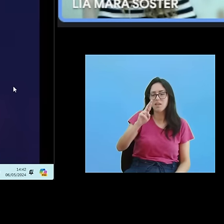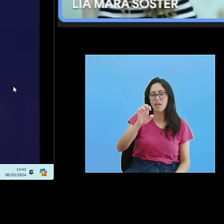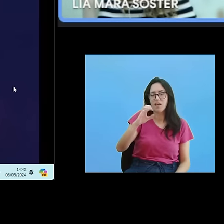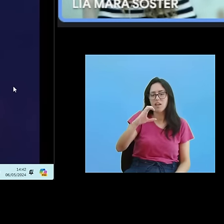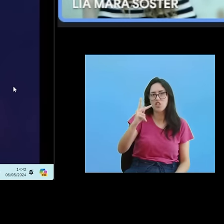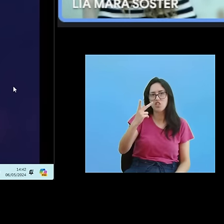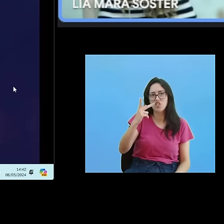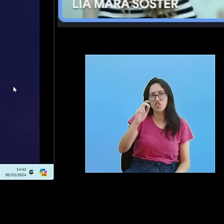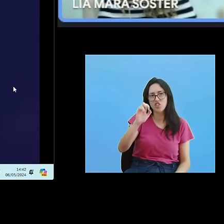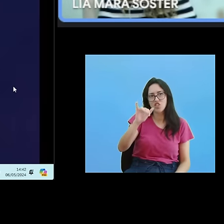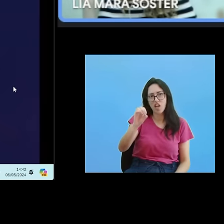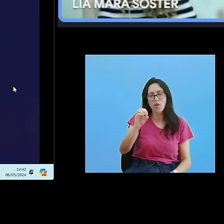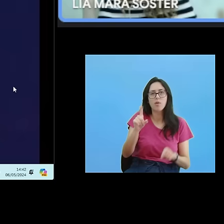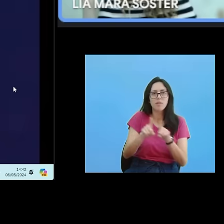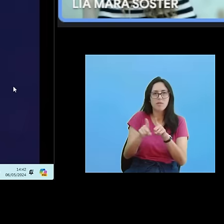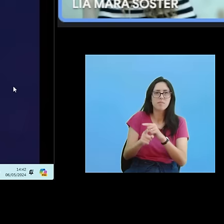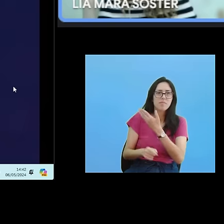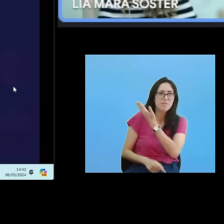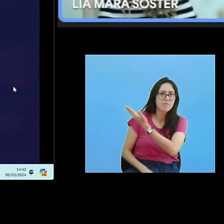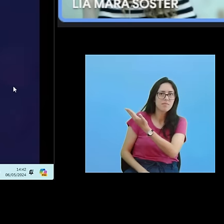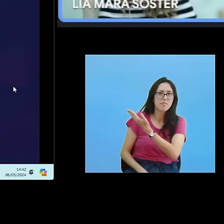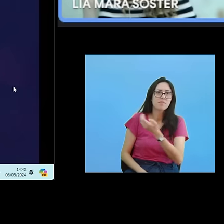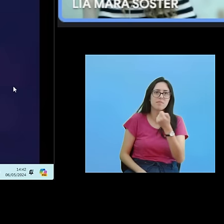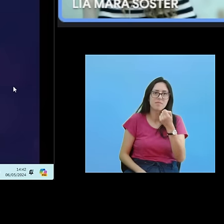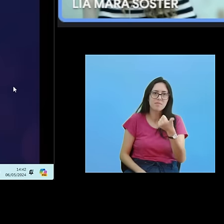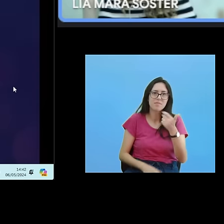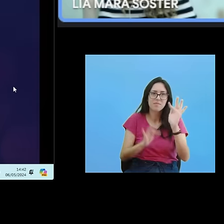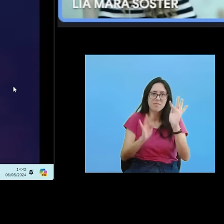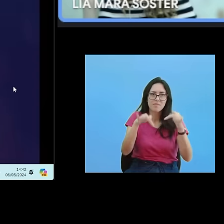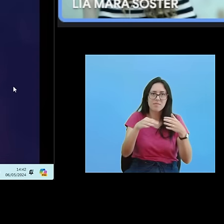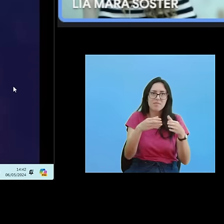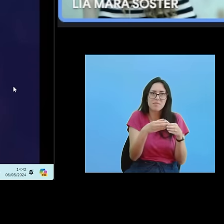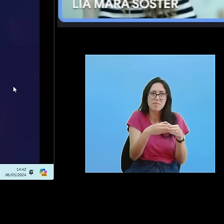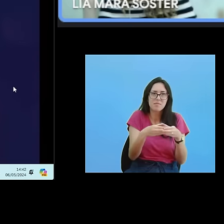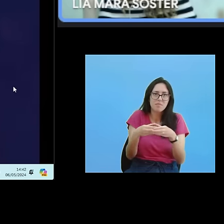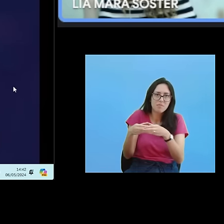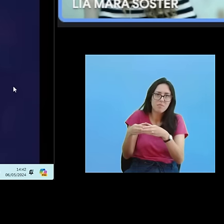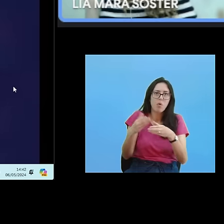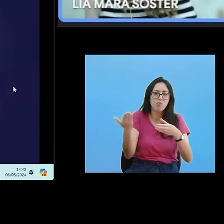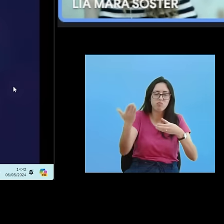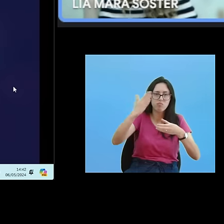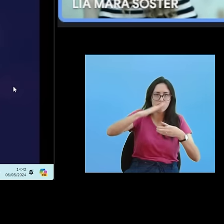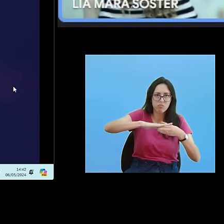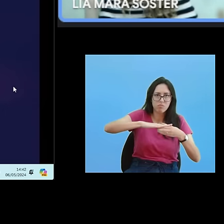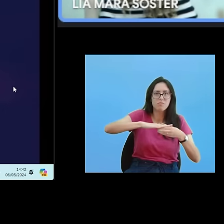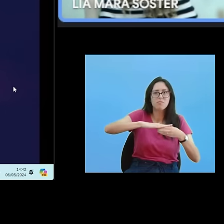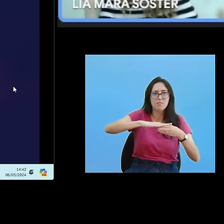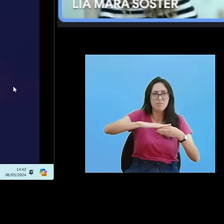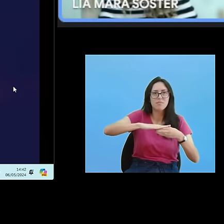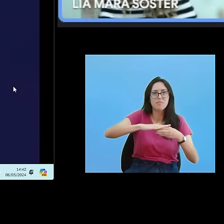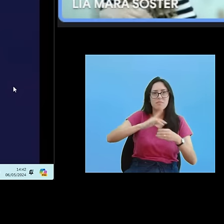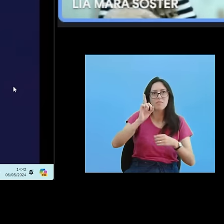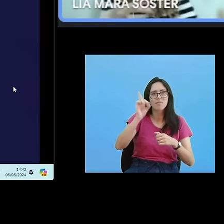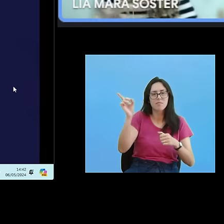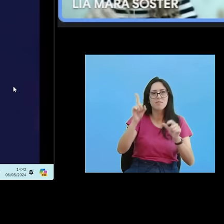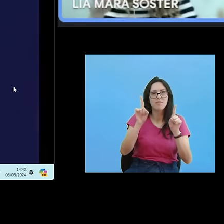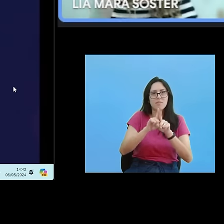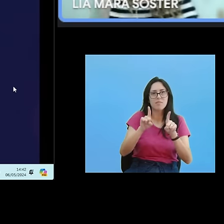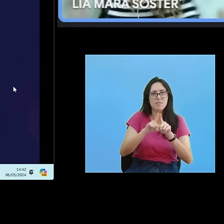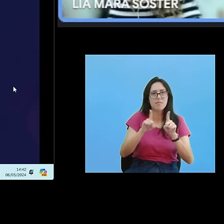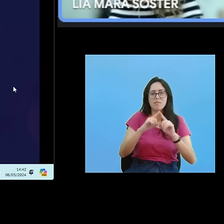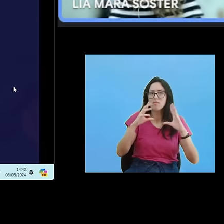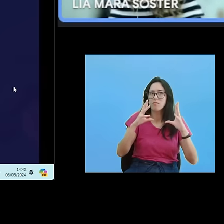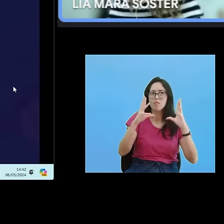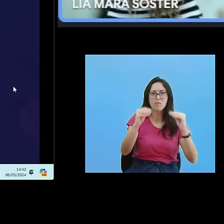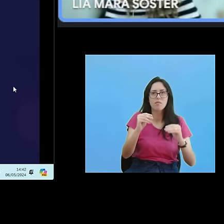Mari já tá finalizando aqui um primeiro pote de bolo pronto, já estão colocando a tampa. Rosângela também, todos